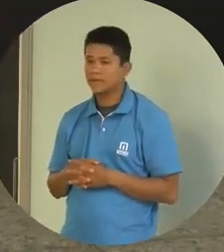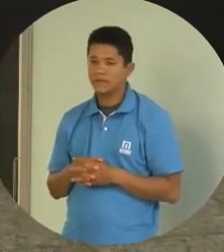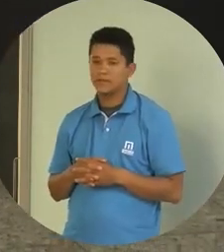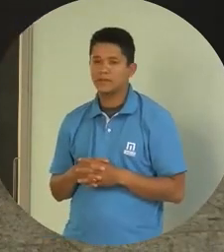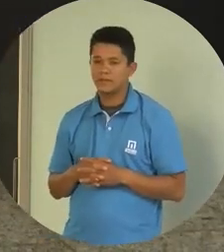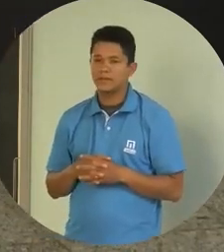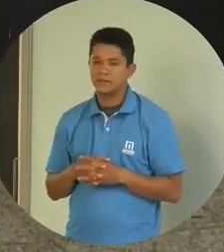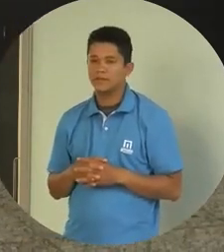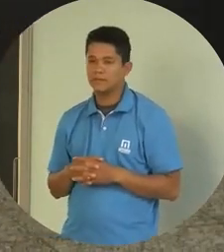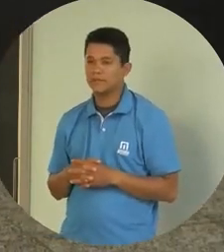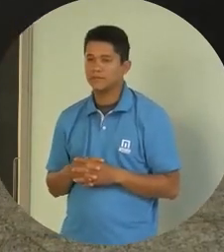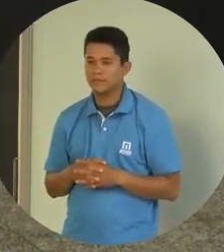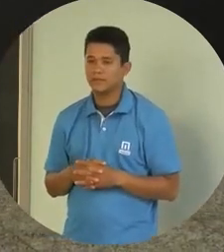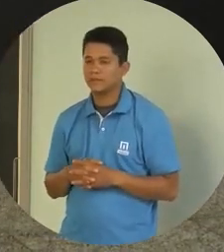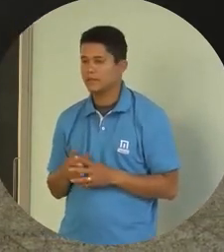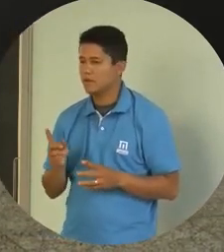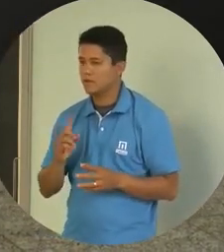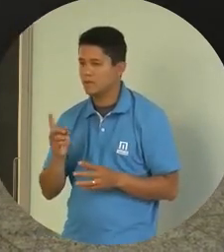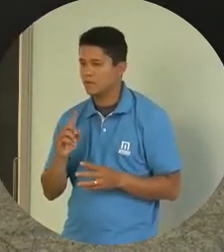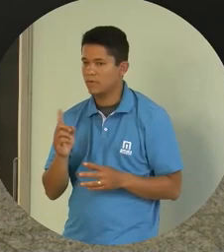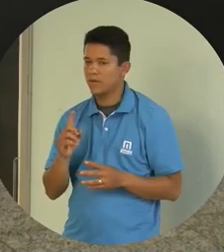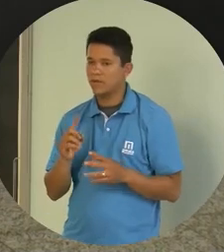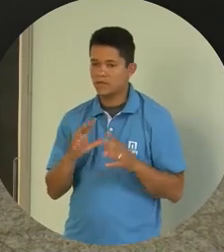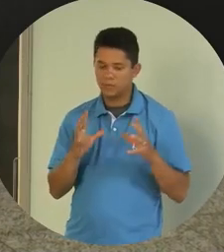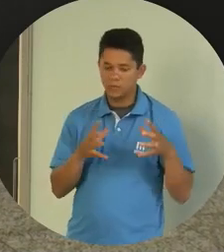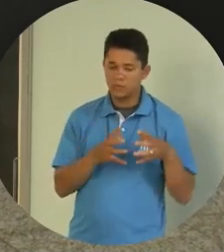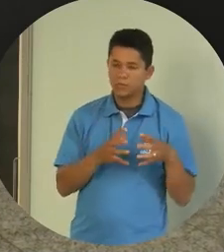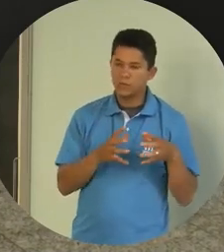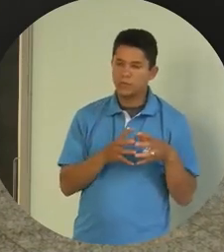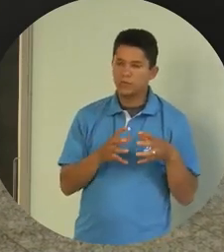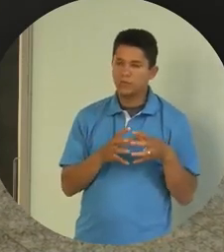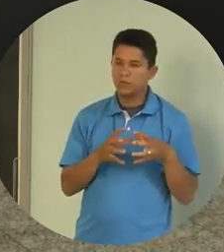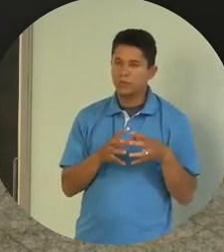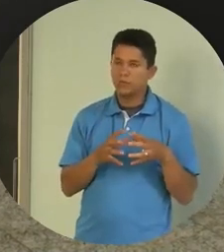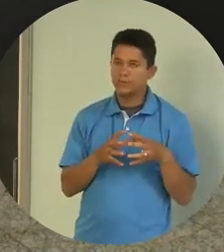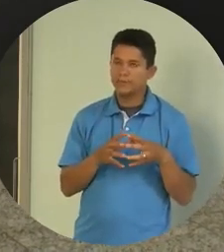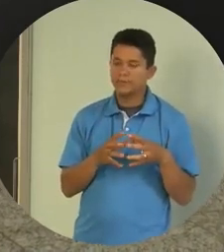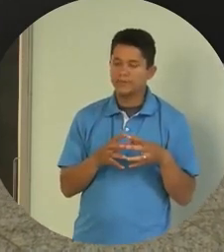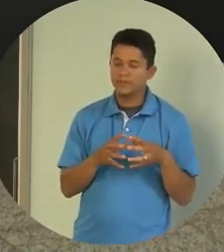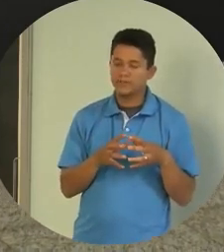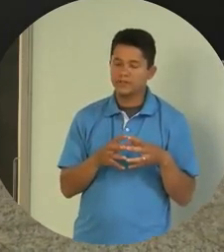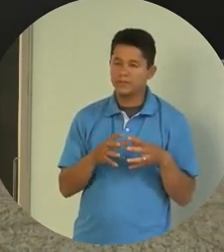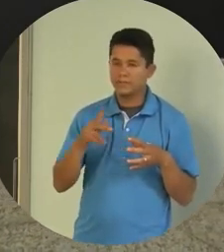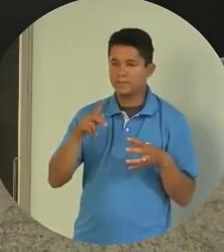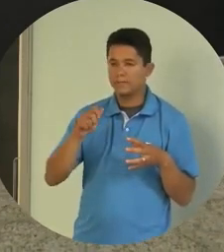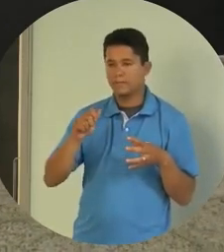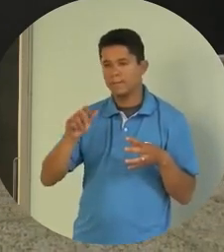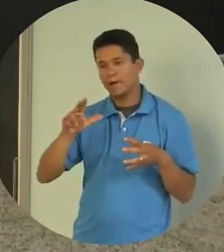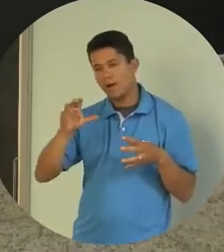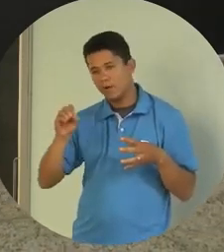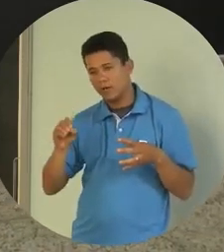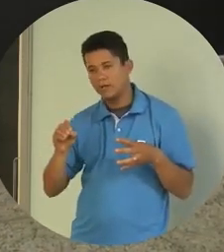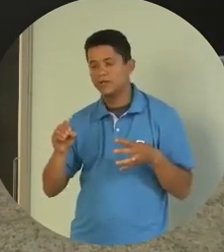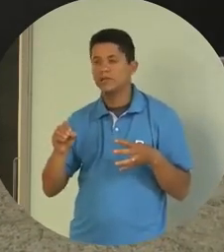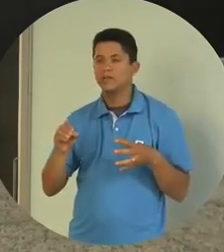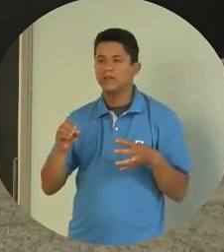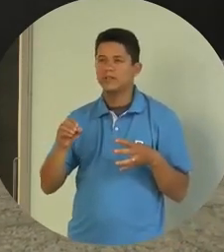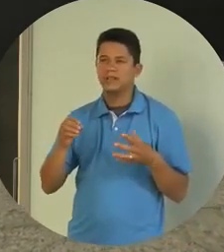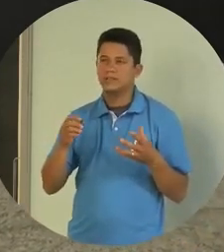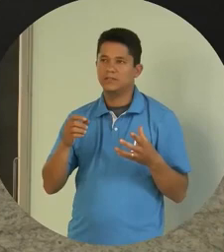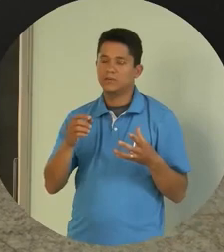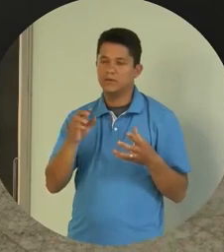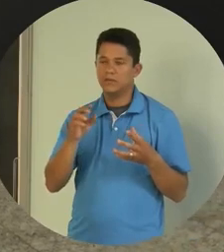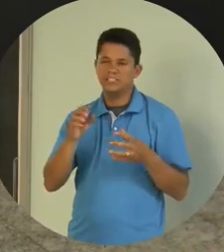característica que a gente vai apontar, a gente não vai tratar muito a fundo da parte geotécnica ou estrutural das estacas, mas mais apresentar